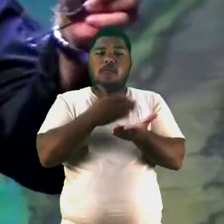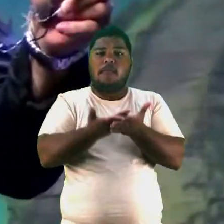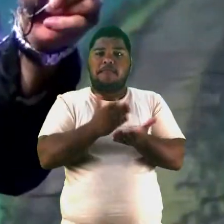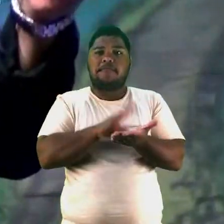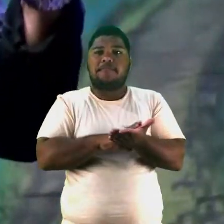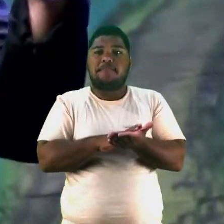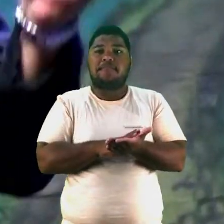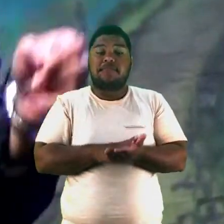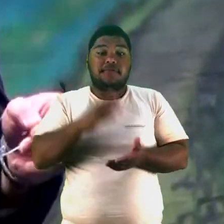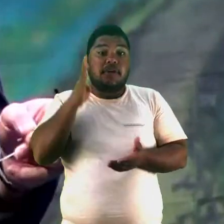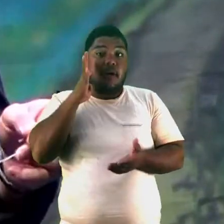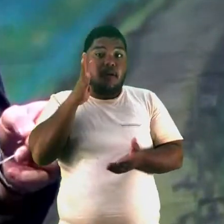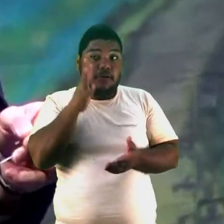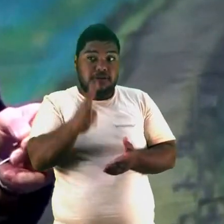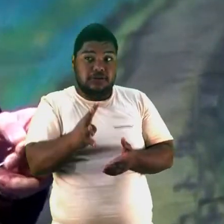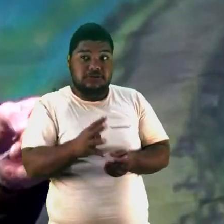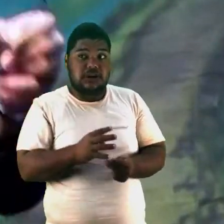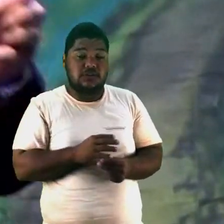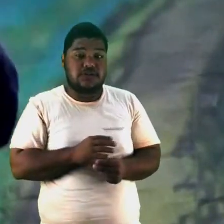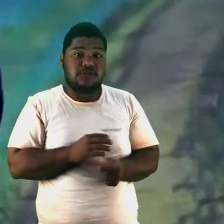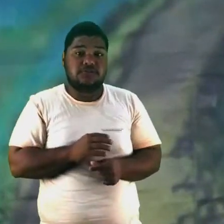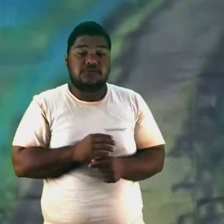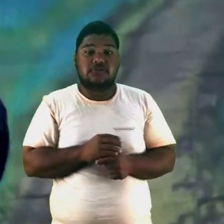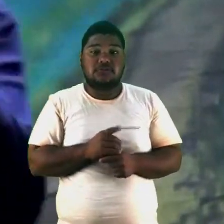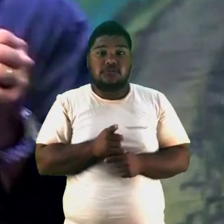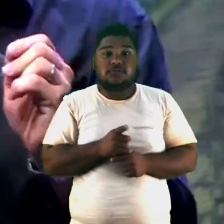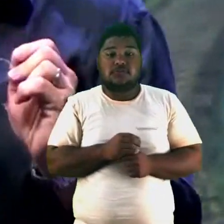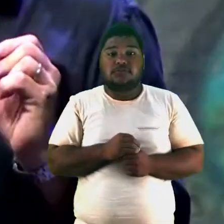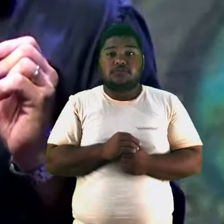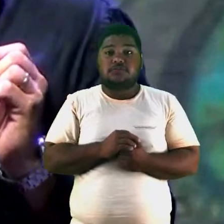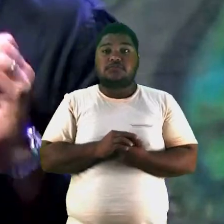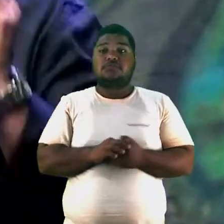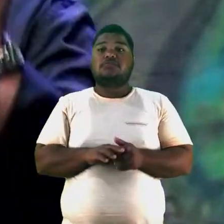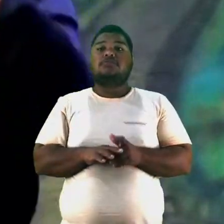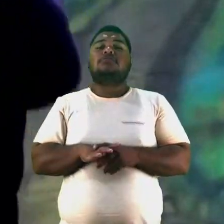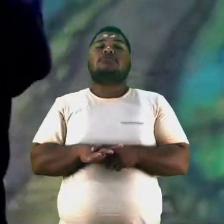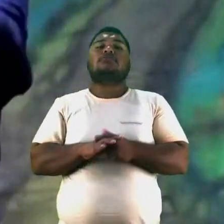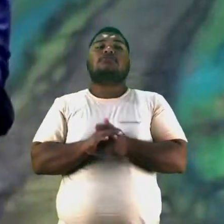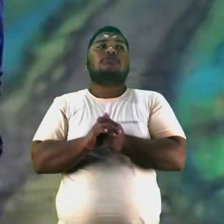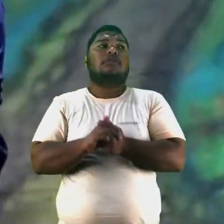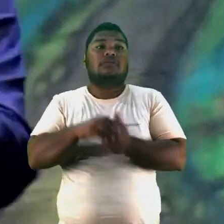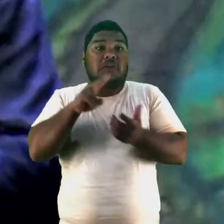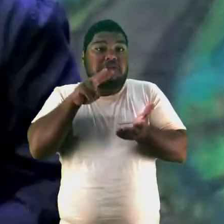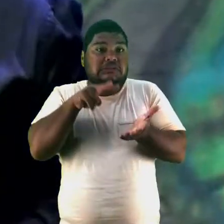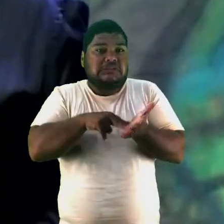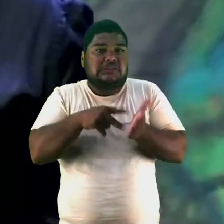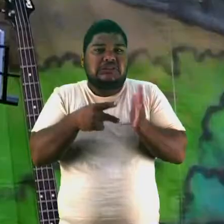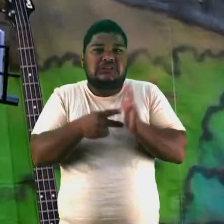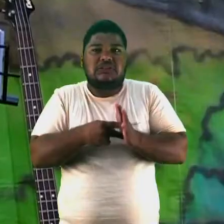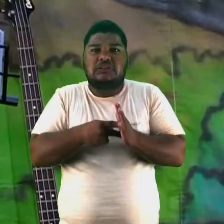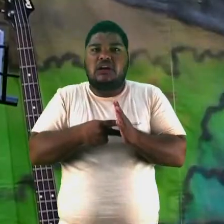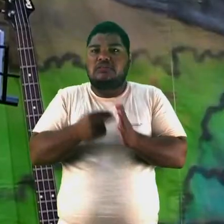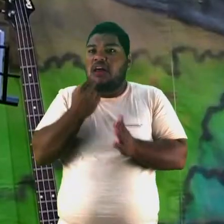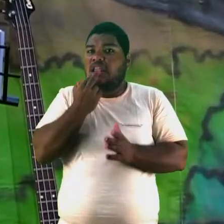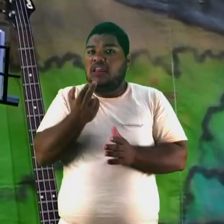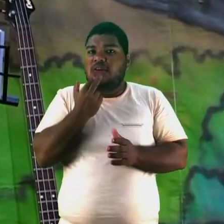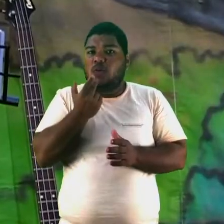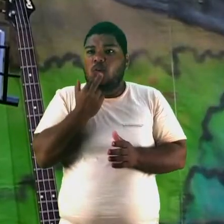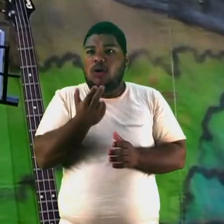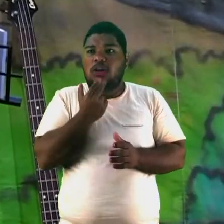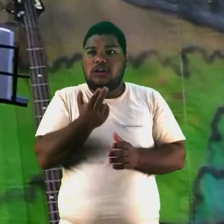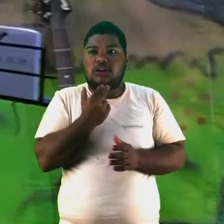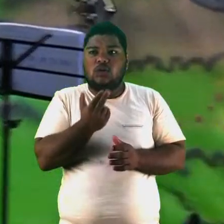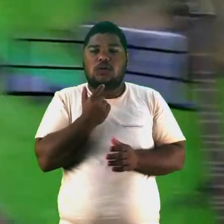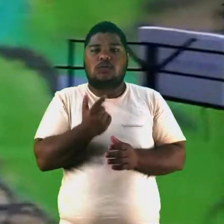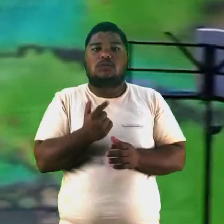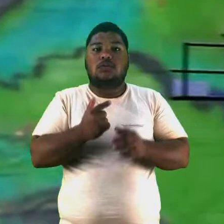é olhar para o Novo Testamento e simplesmente dizer: foi escrito na perspectiva da língua grega.